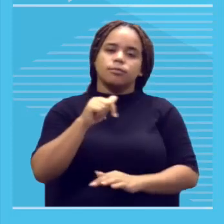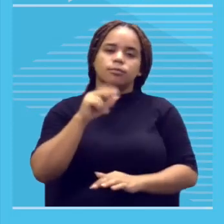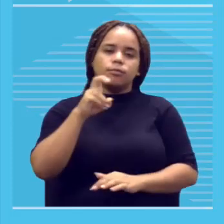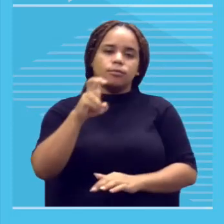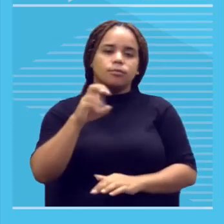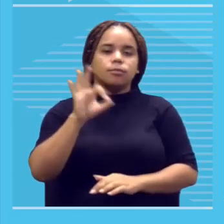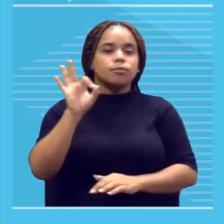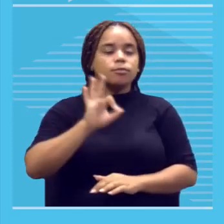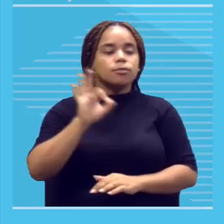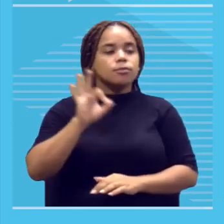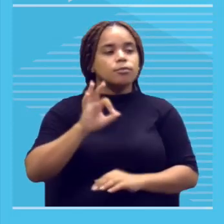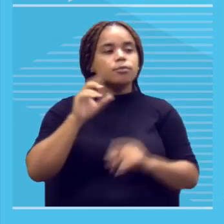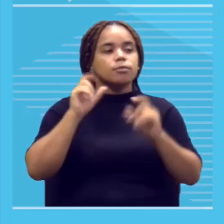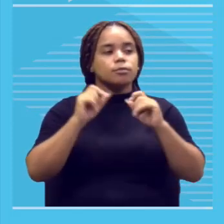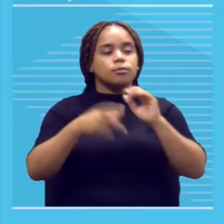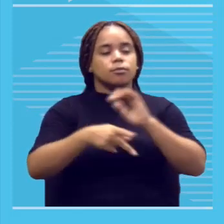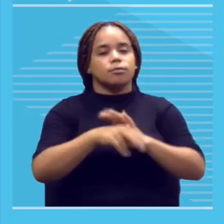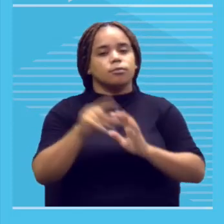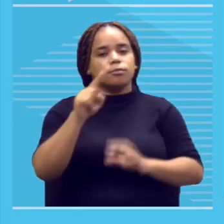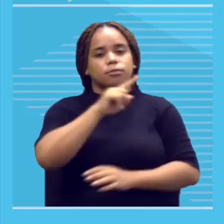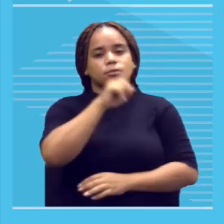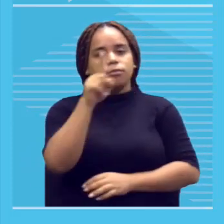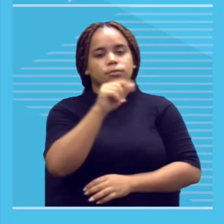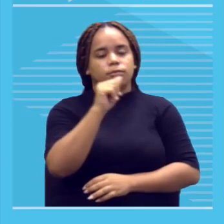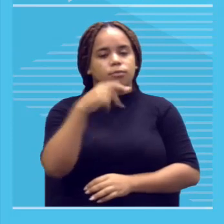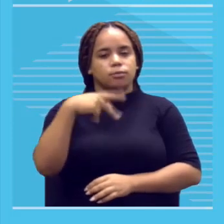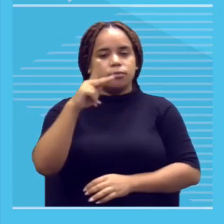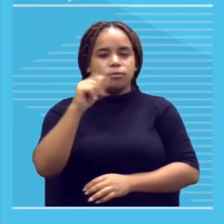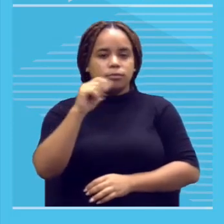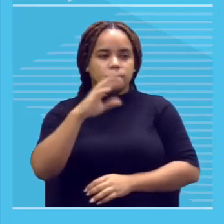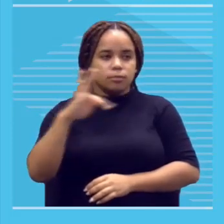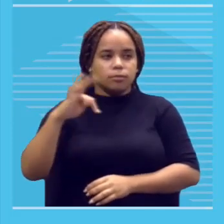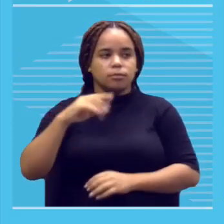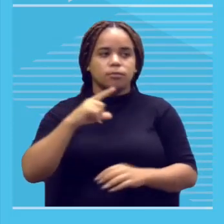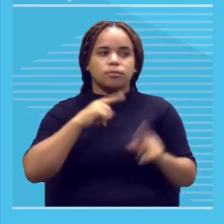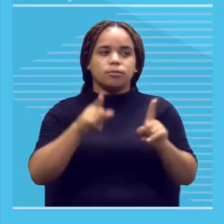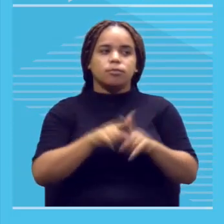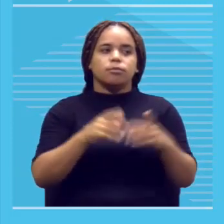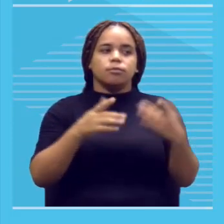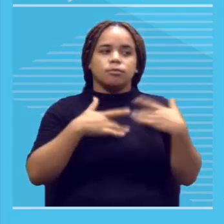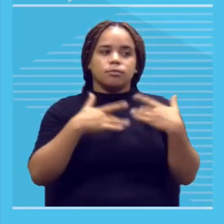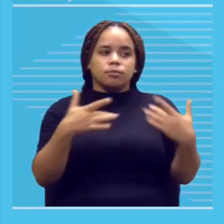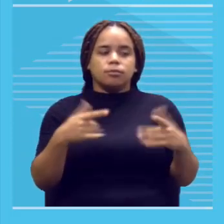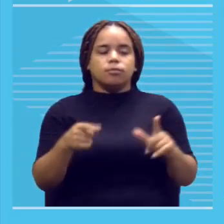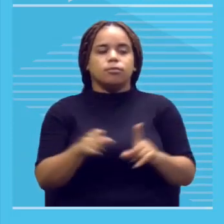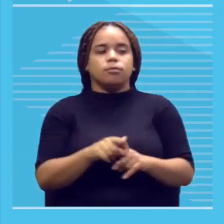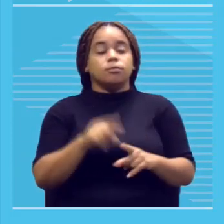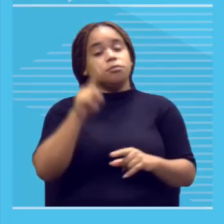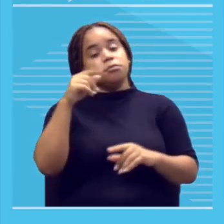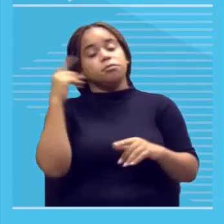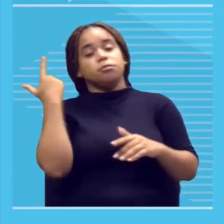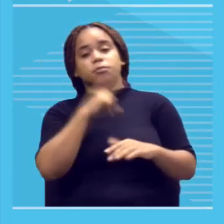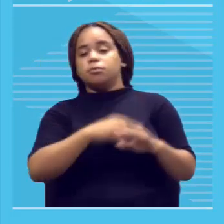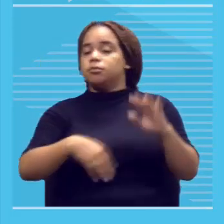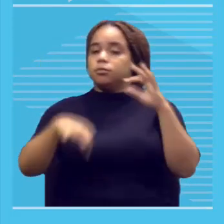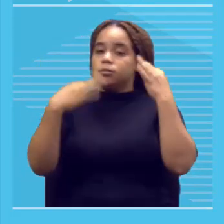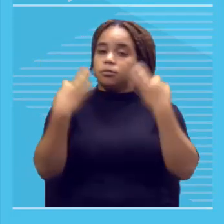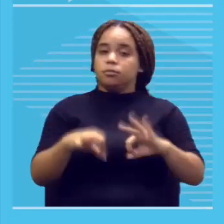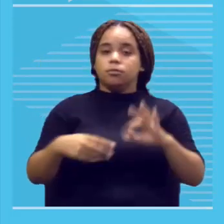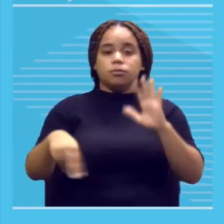2,5% Esse é o zacate a caridade para você que acertou aquele